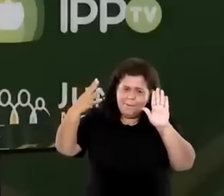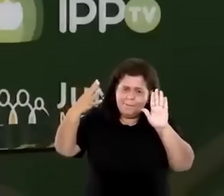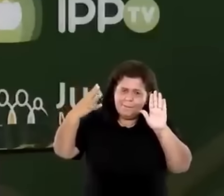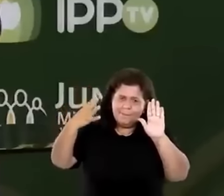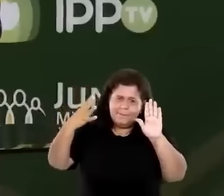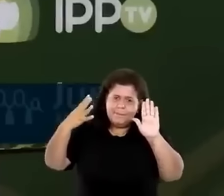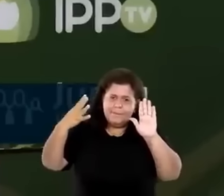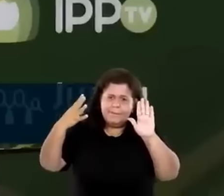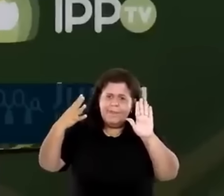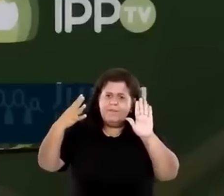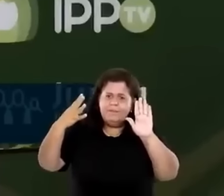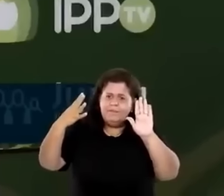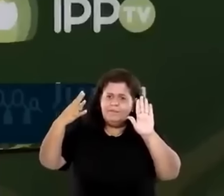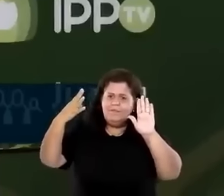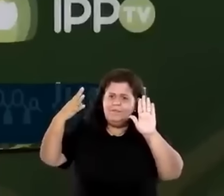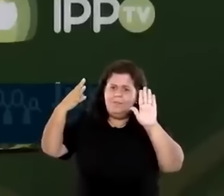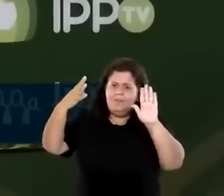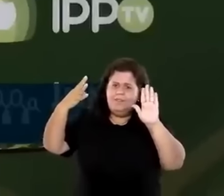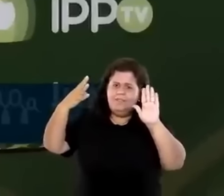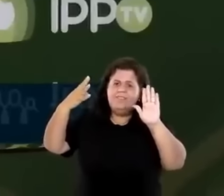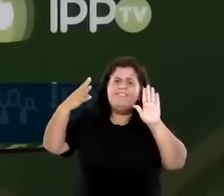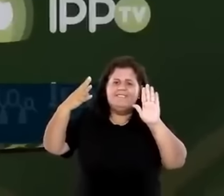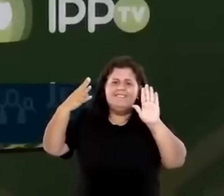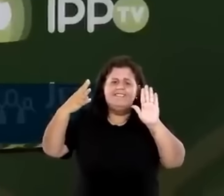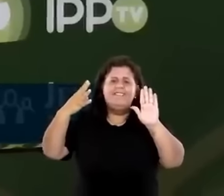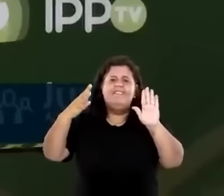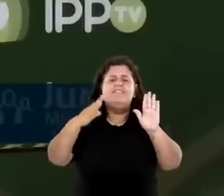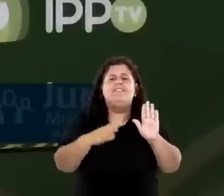gentileza Apocalipse Capítulo